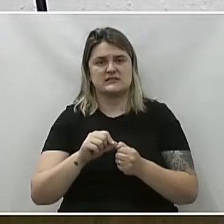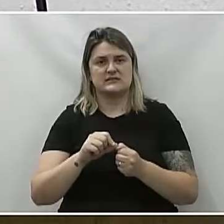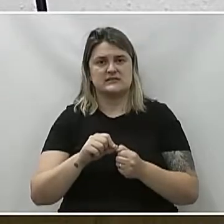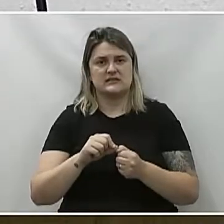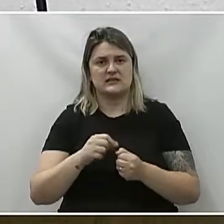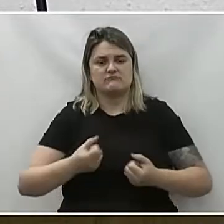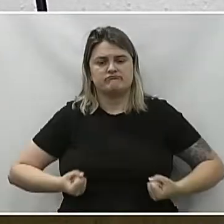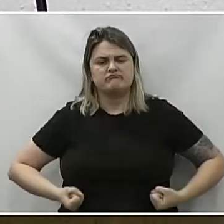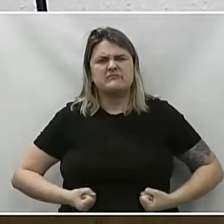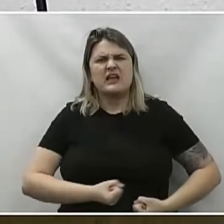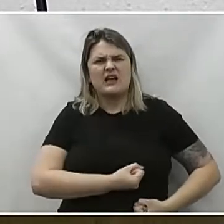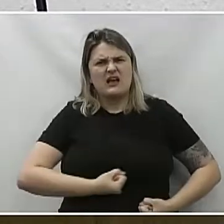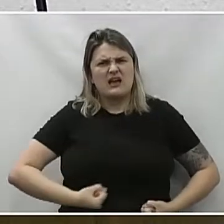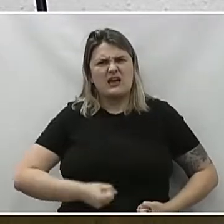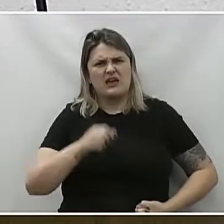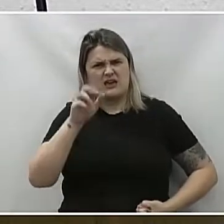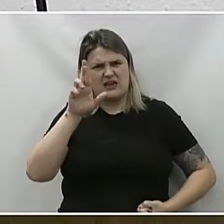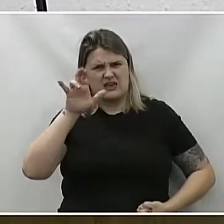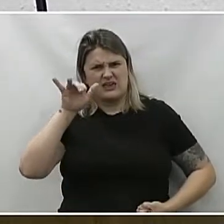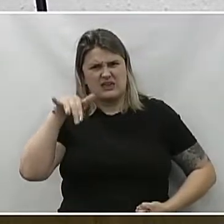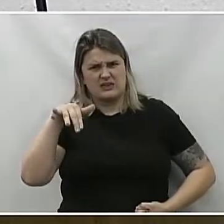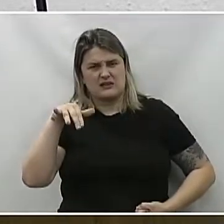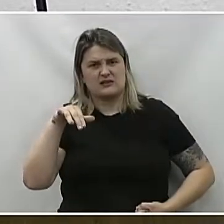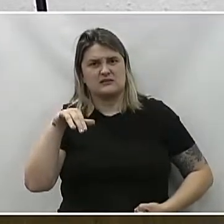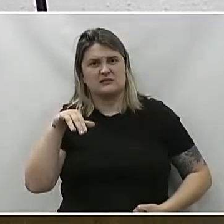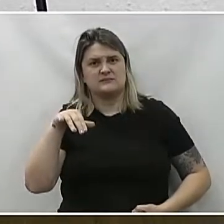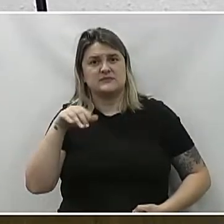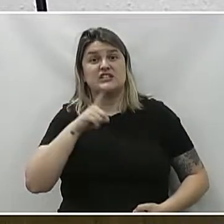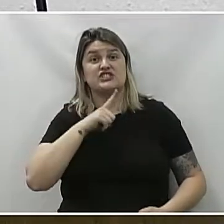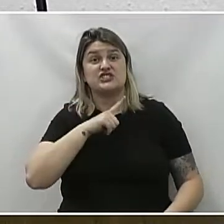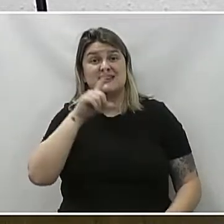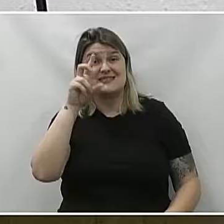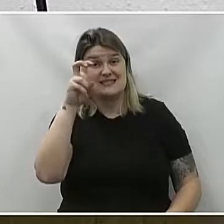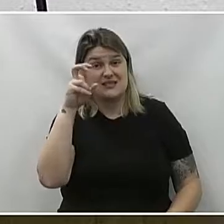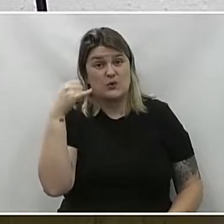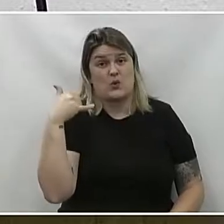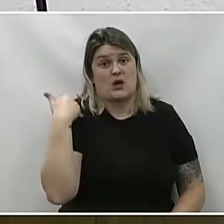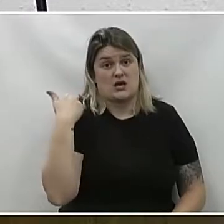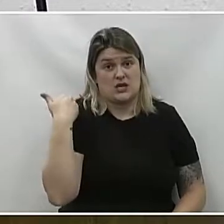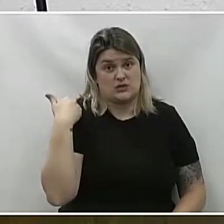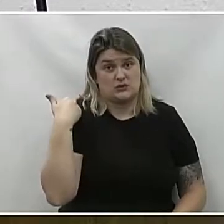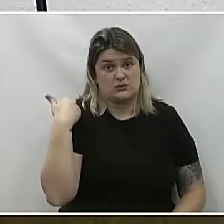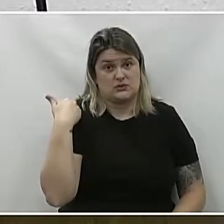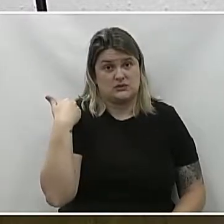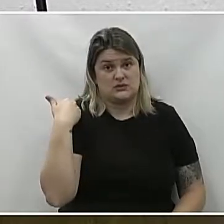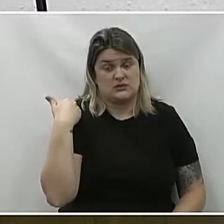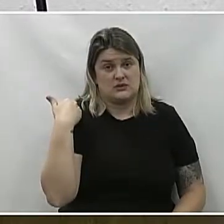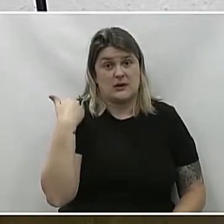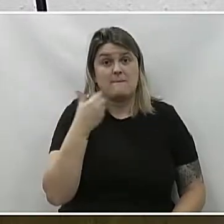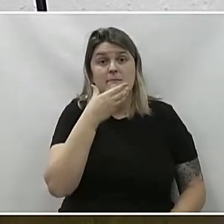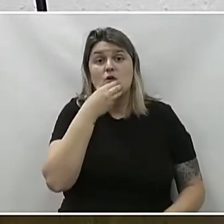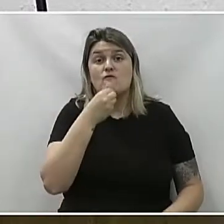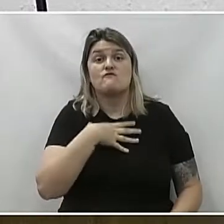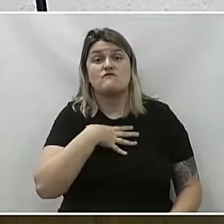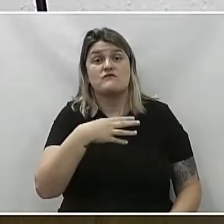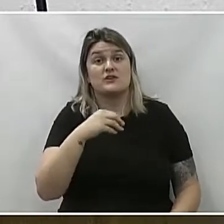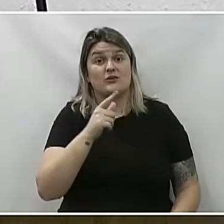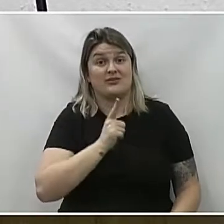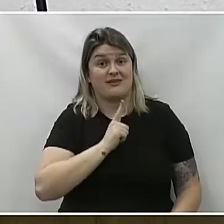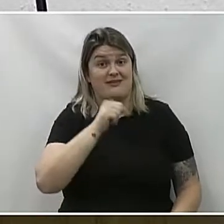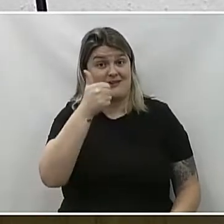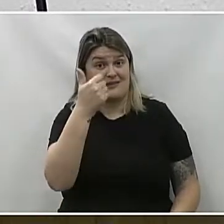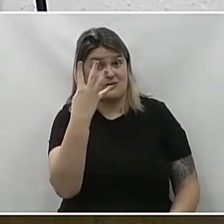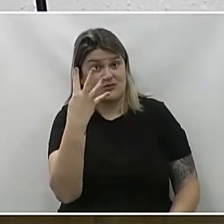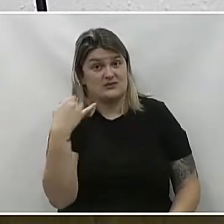do rim, né? Que foi solicitada para ele quando ele tinha 5 anos. Gente, ele tem 14 anos. Saiu, tipo